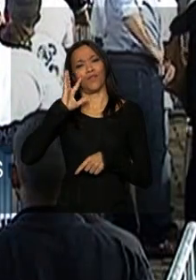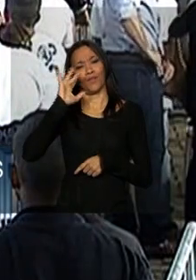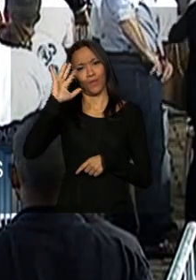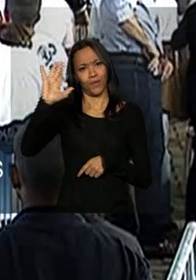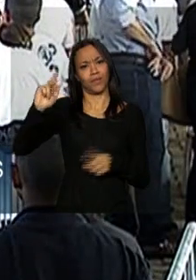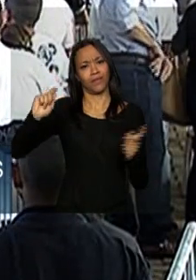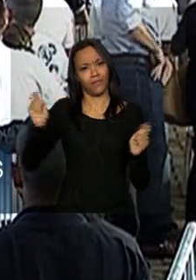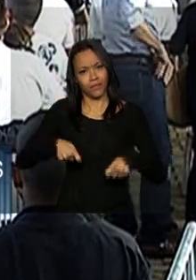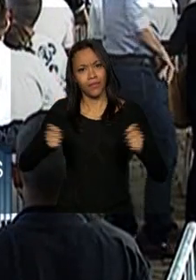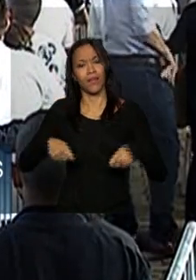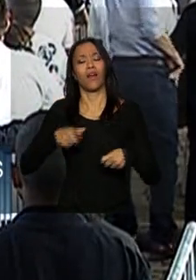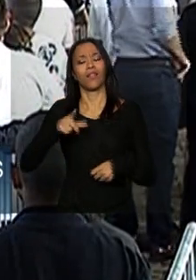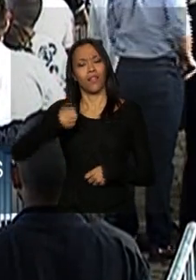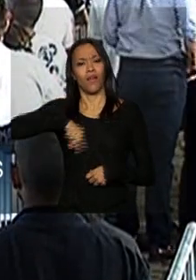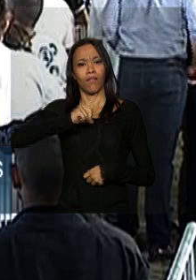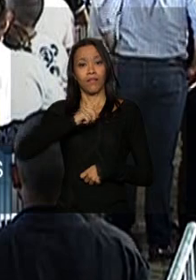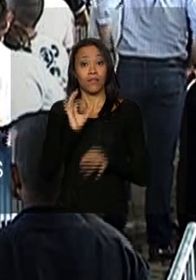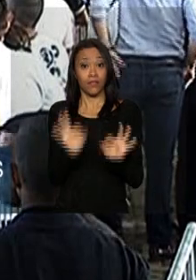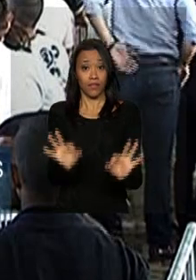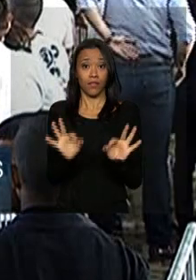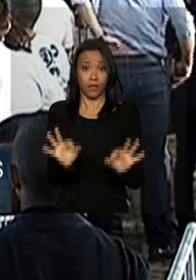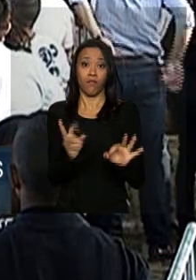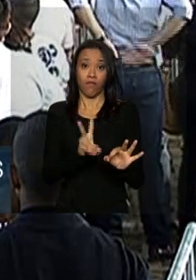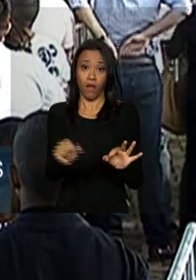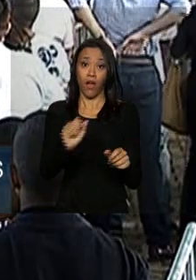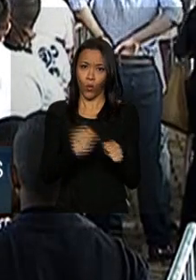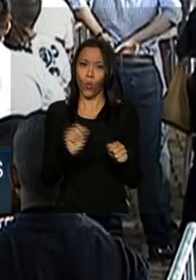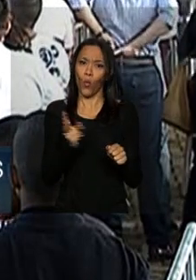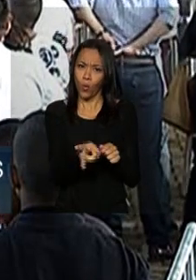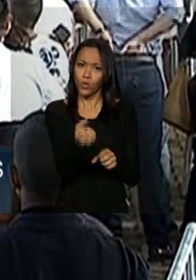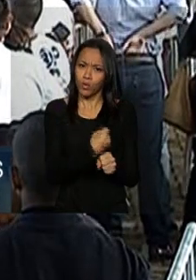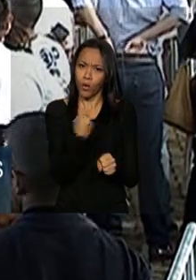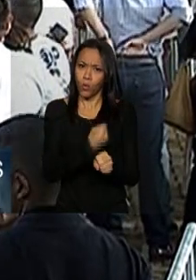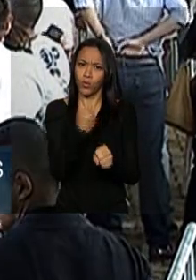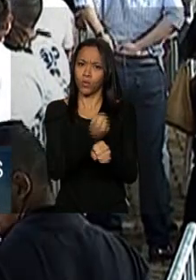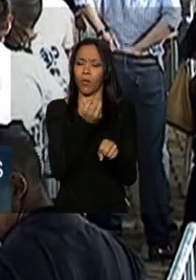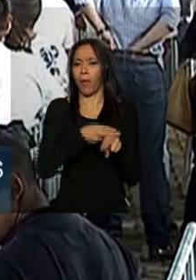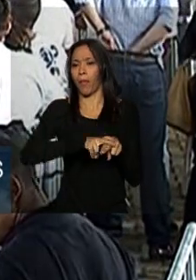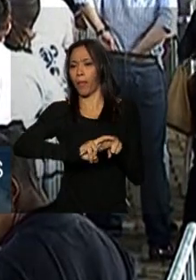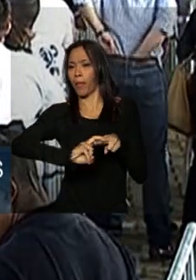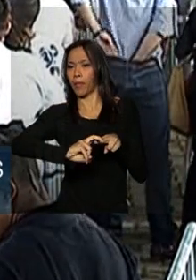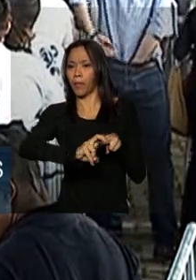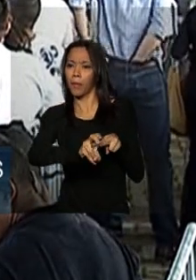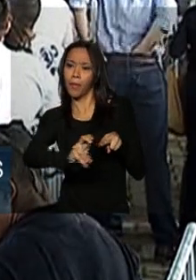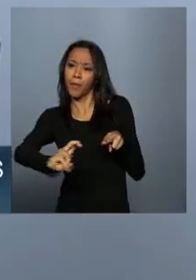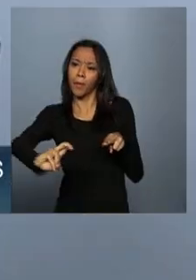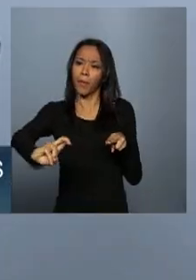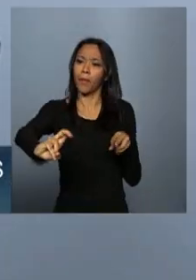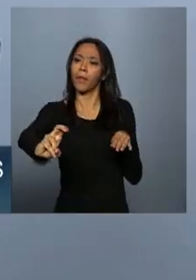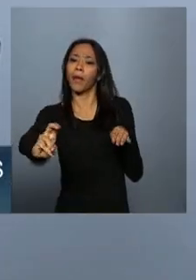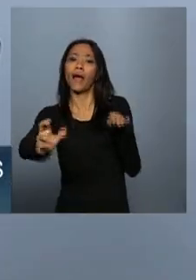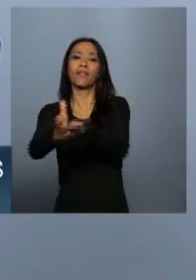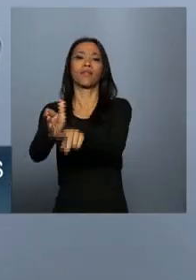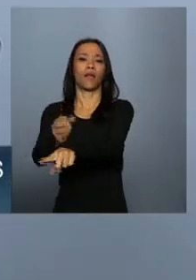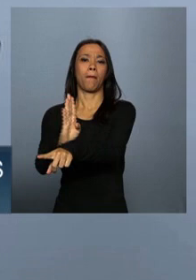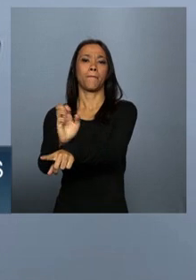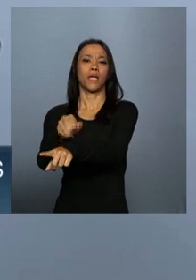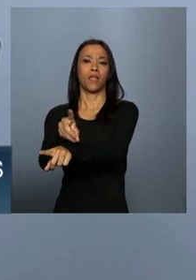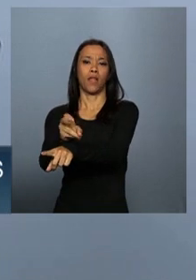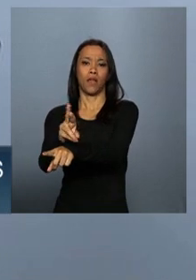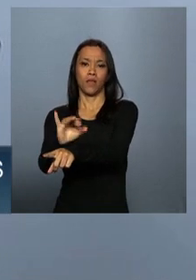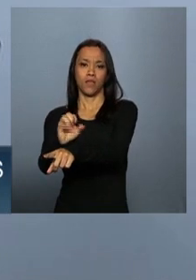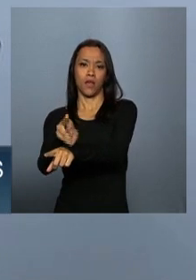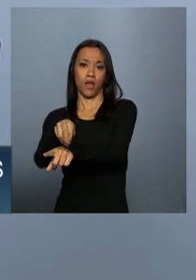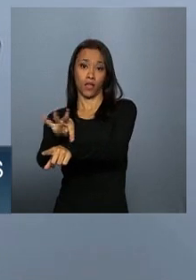certeza que a gente vai continuar com as obras do metrô até o Recreio dos Bandeirantes, e dar dignidade e cidadania a